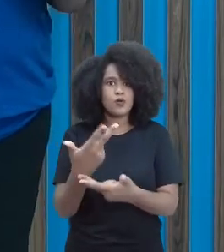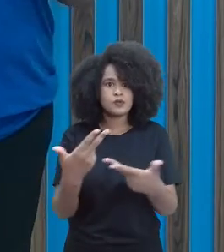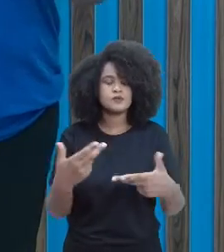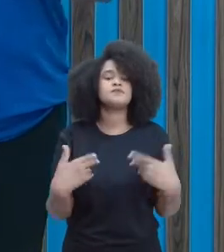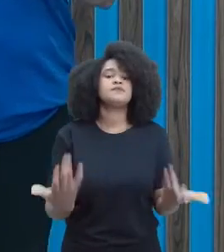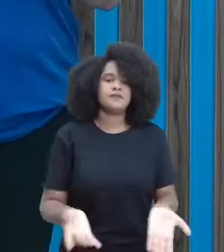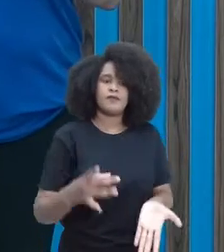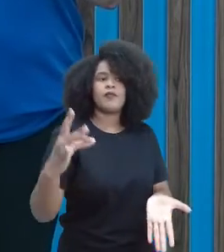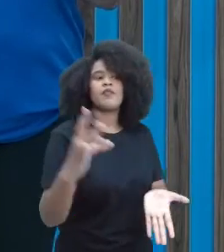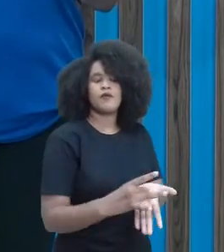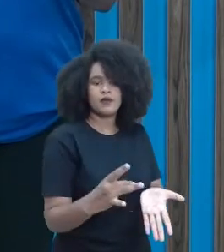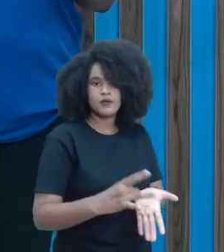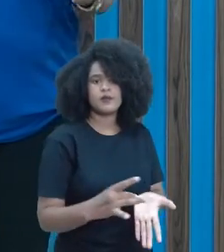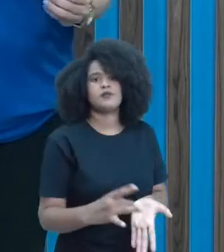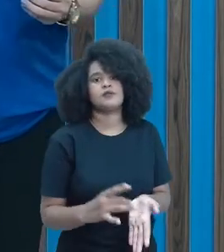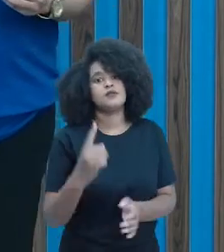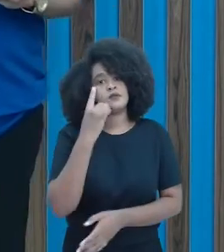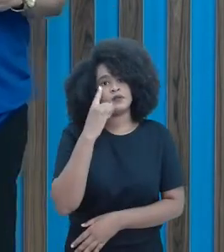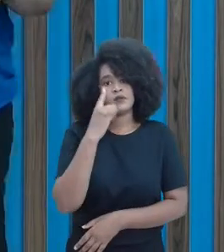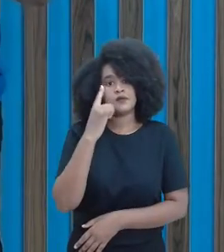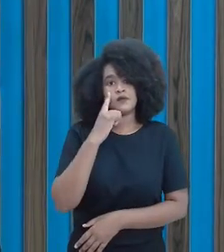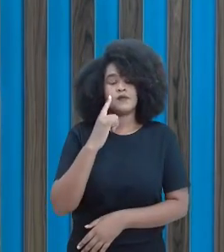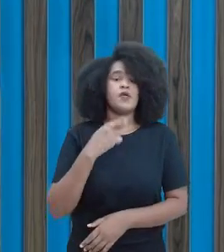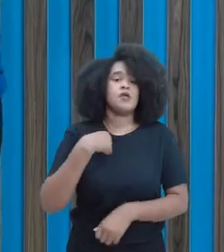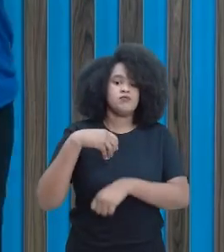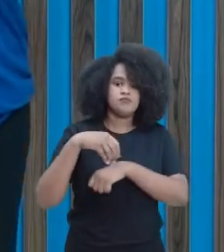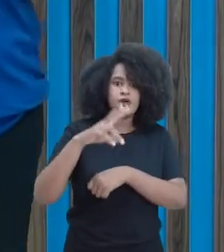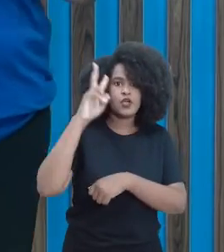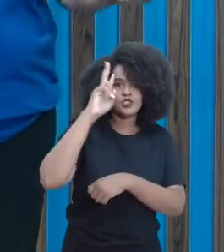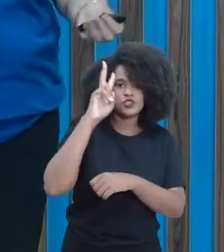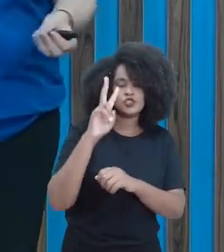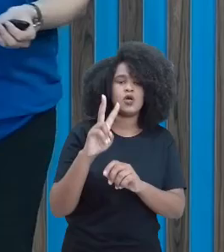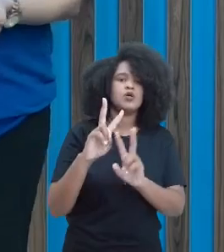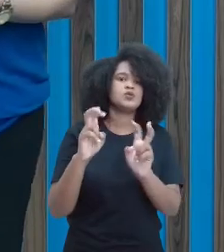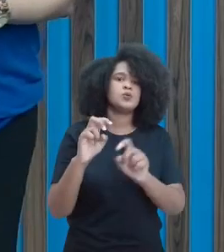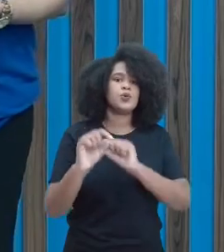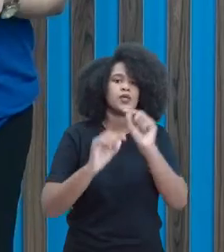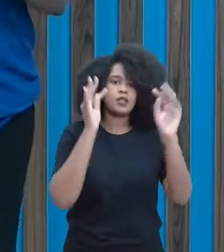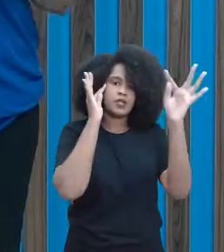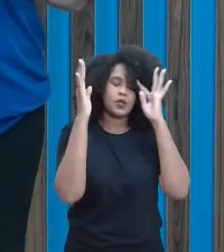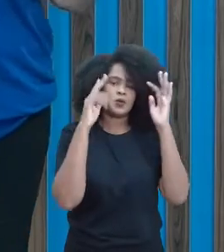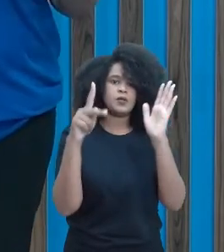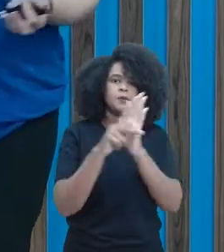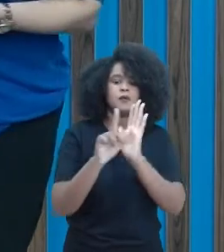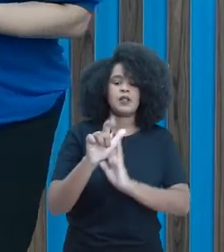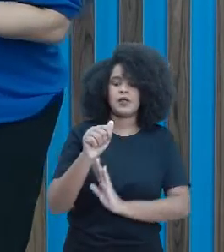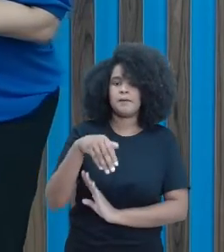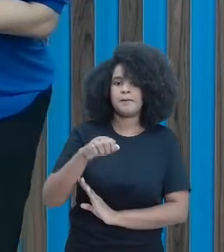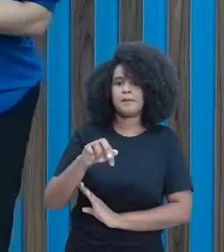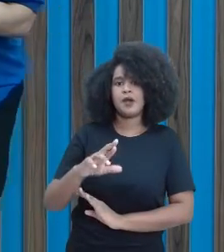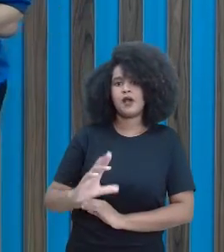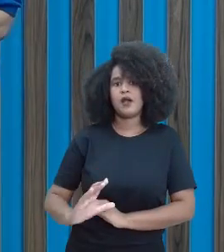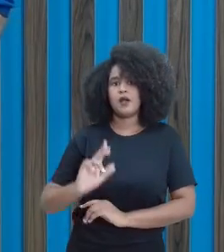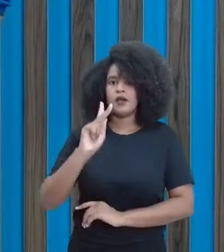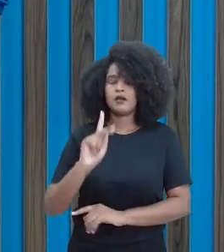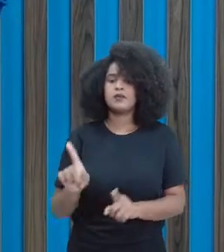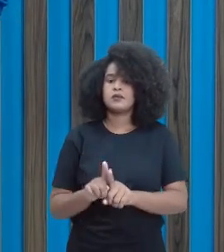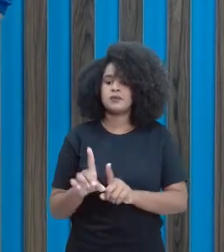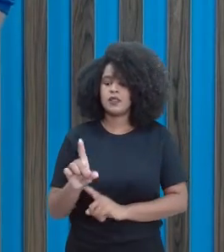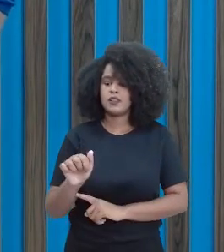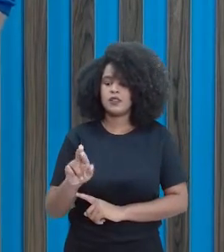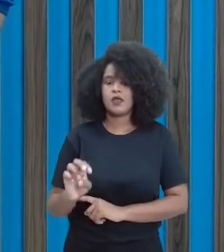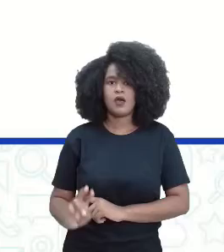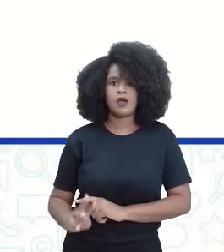dessa história toda, né, que a gente contou para vocês sobre as teorias de Lamarck, de Darwin, Wallace. Olha só,